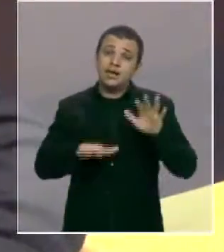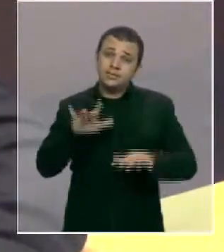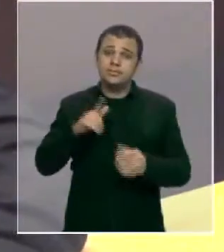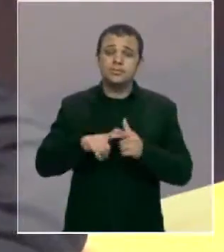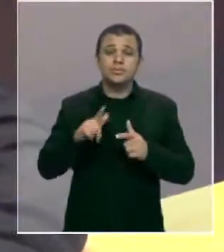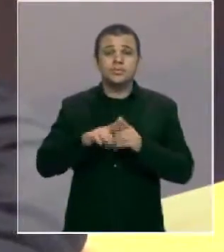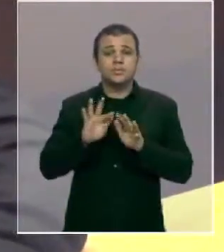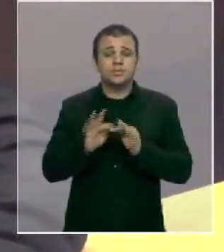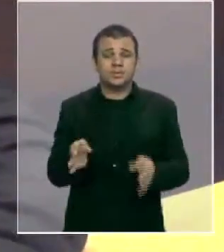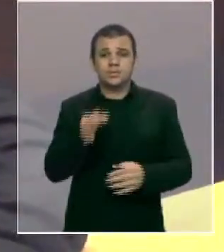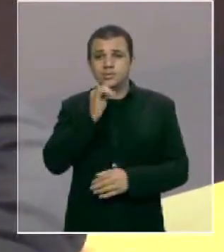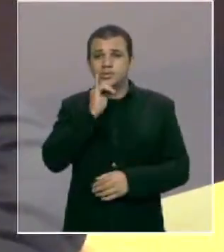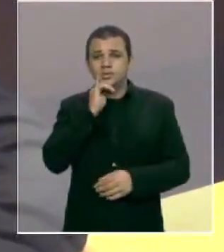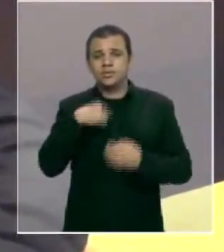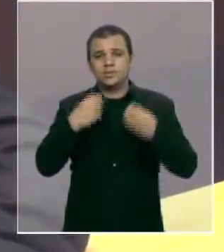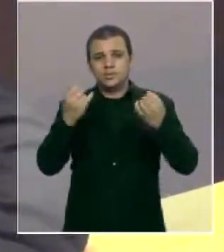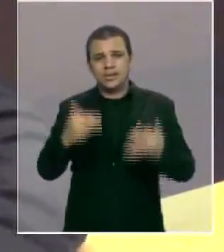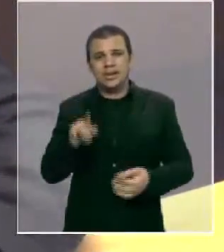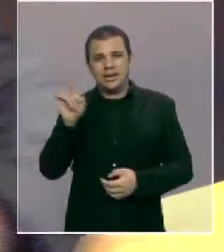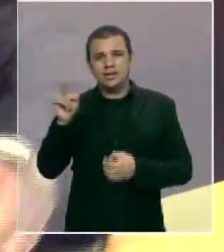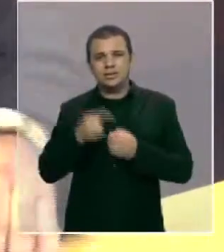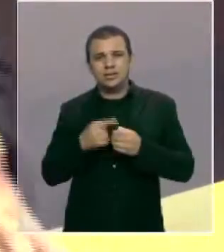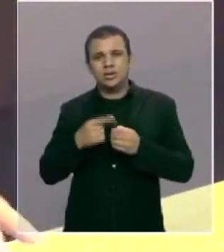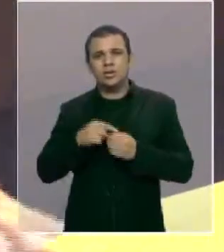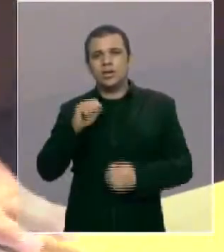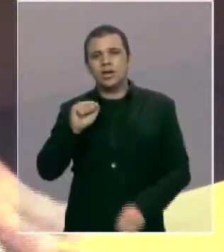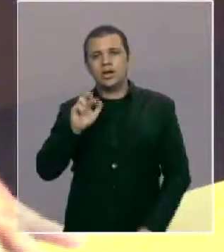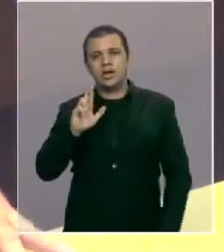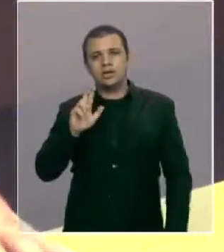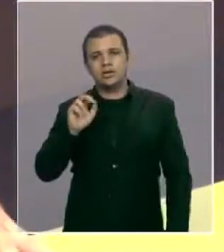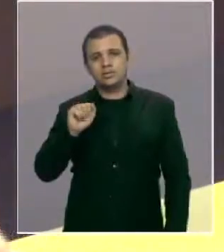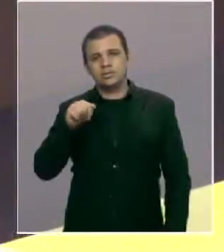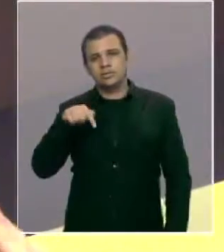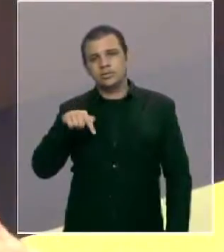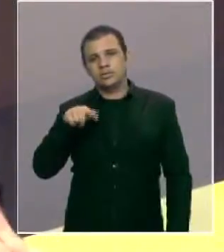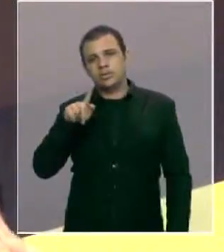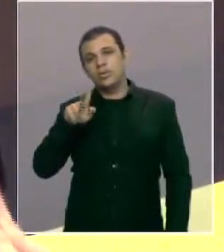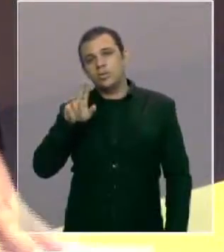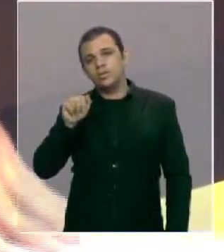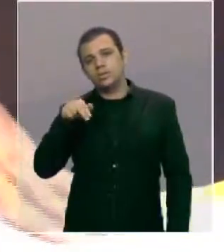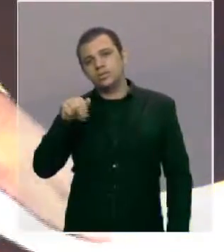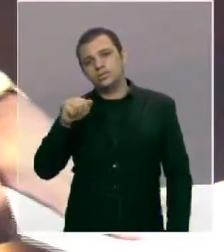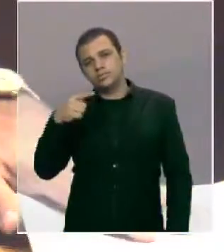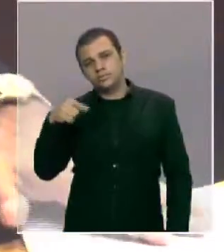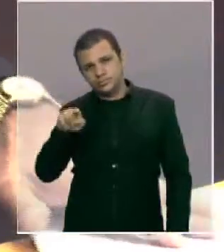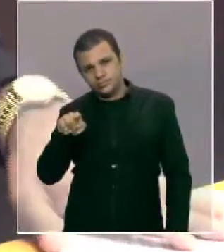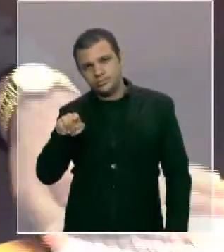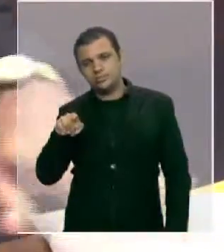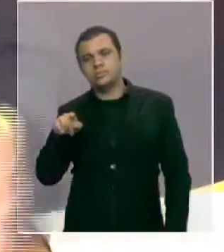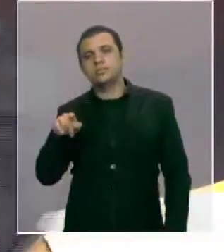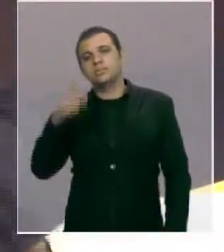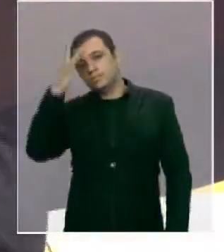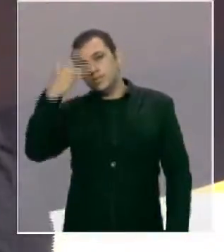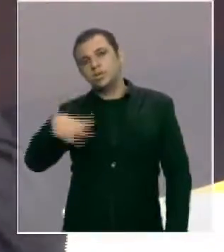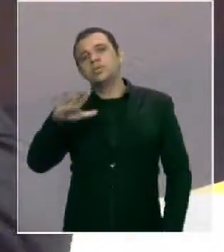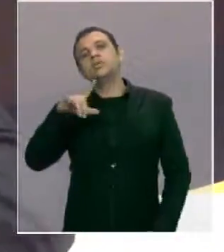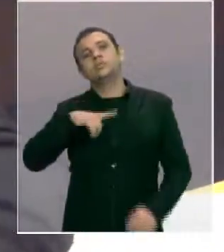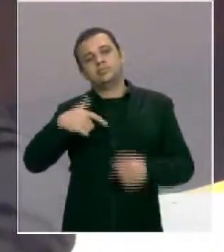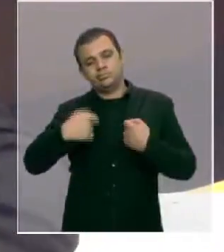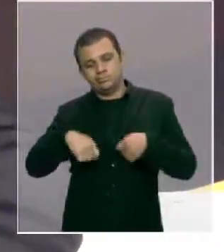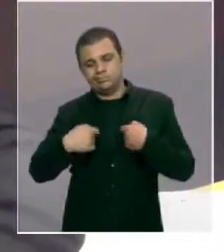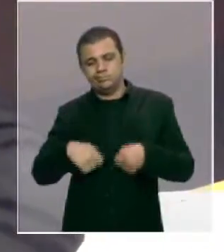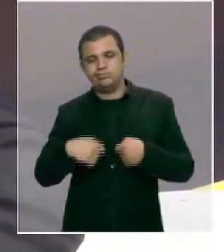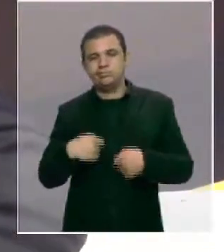povo tem a necessidade, o sistema de água é inoperante, e lá tem um poço